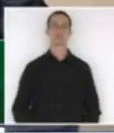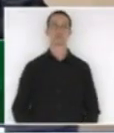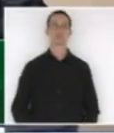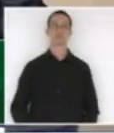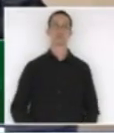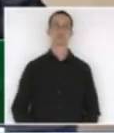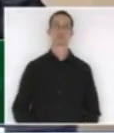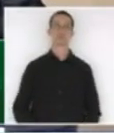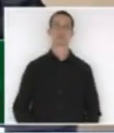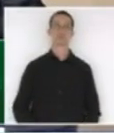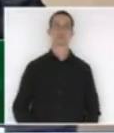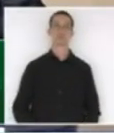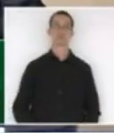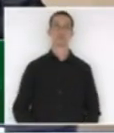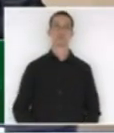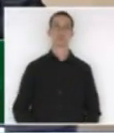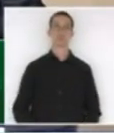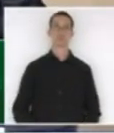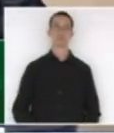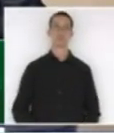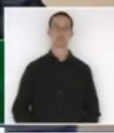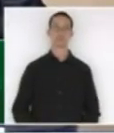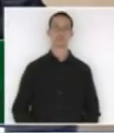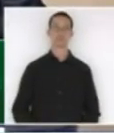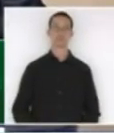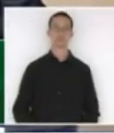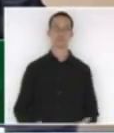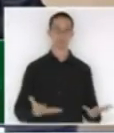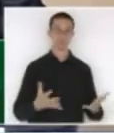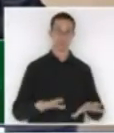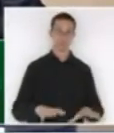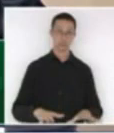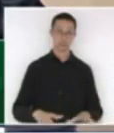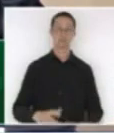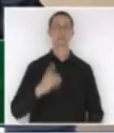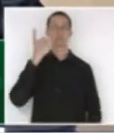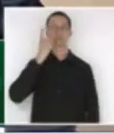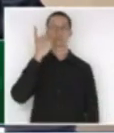Inscrito para falar o deputado João Amin.